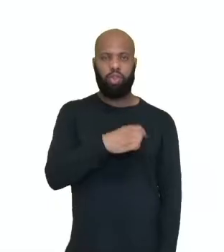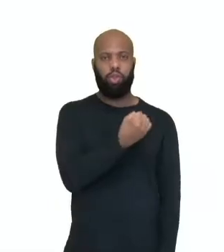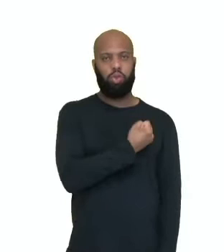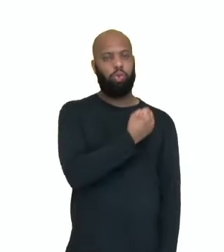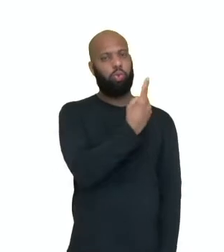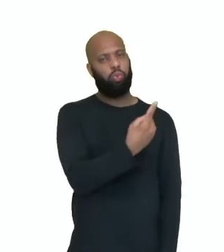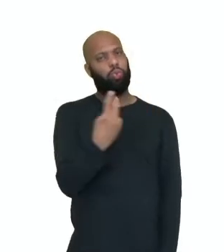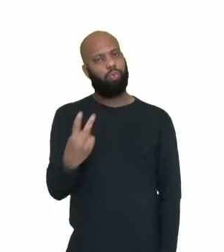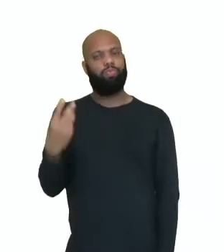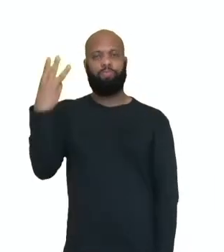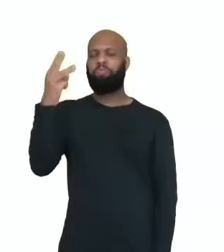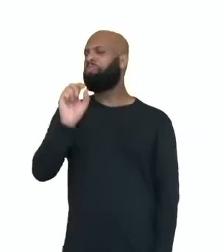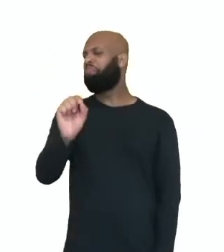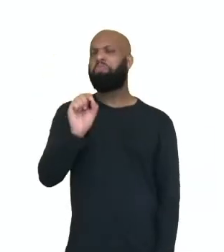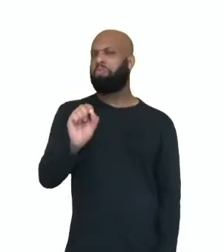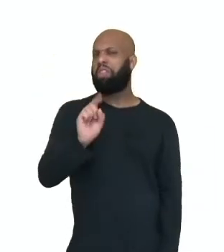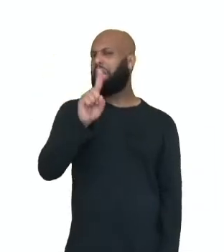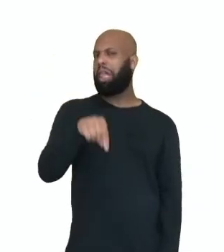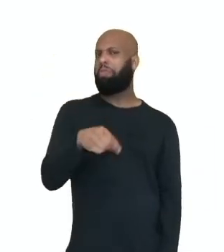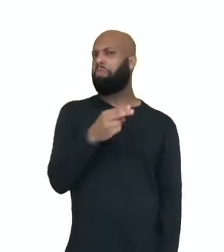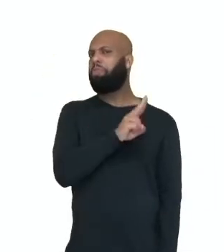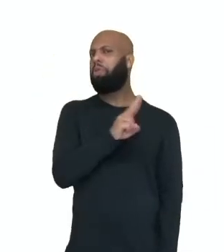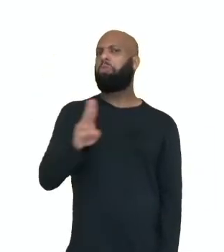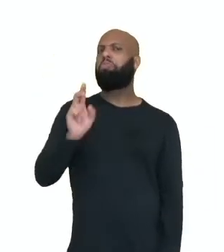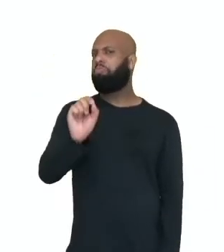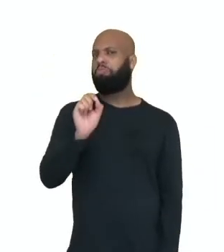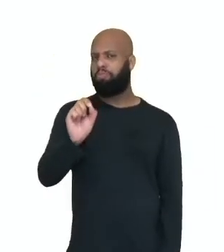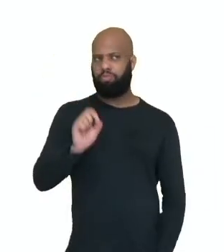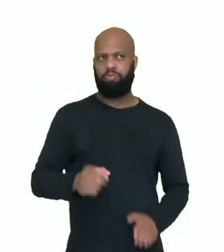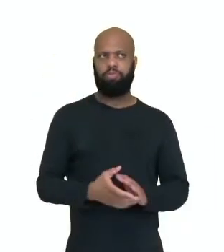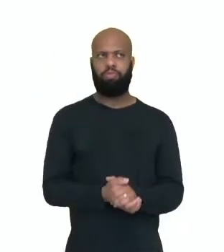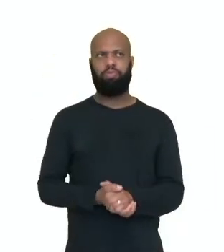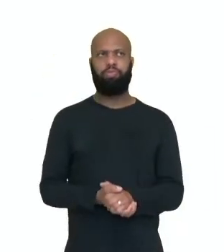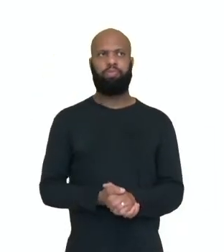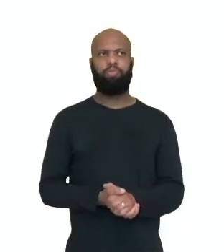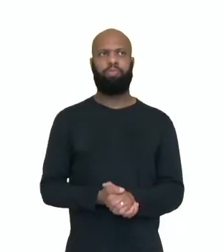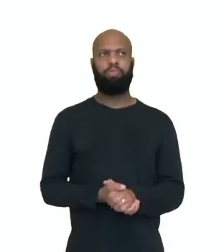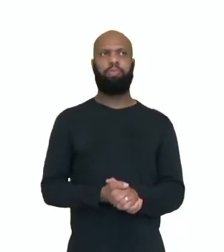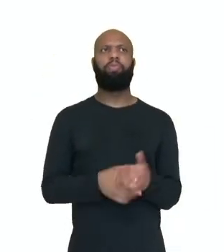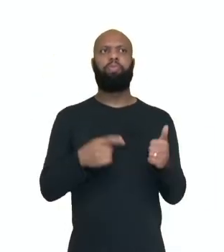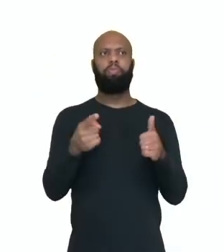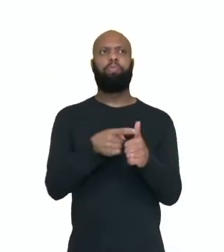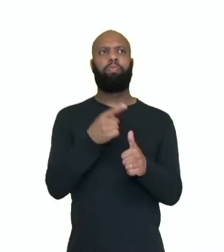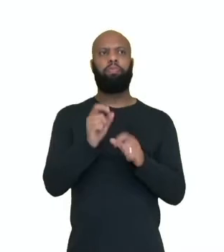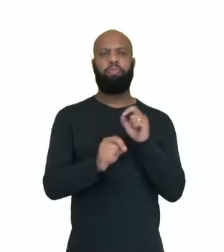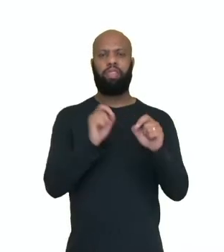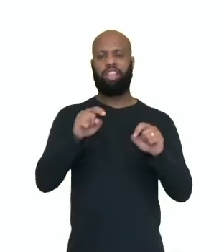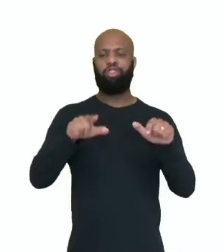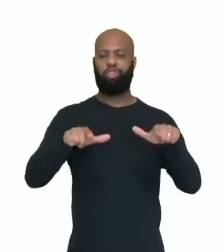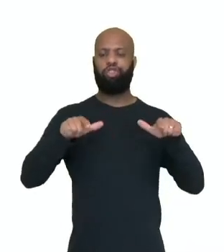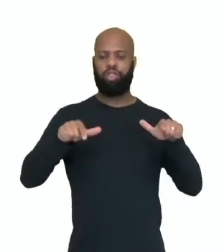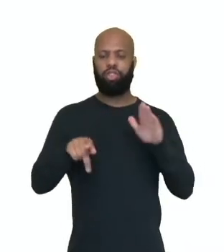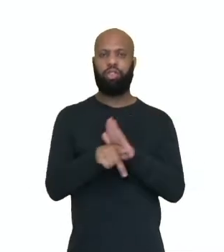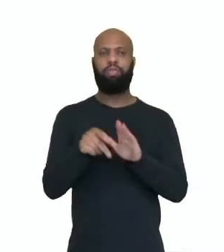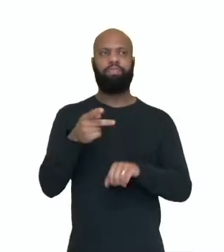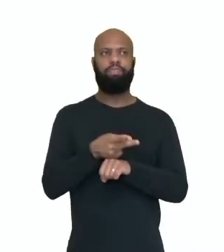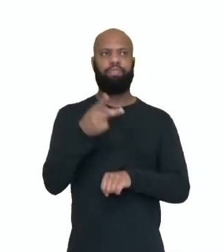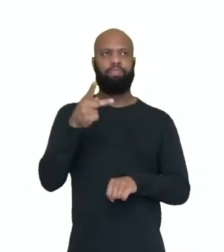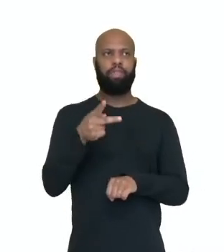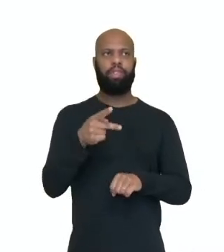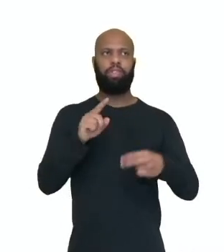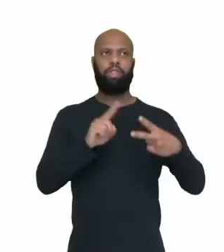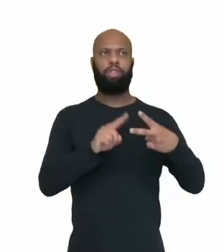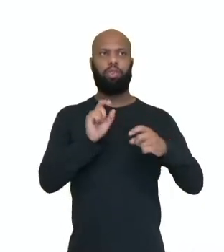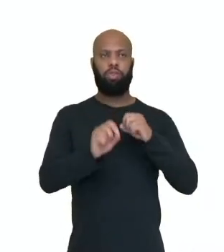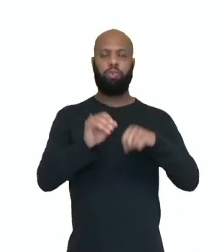3. Então, componente 1, componente 2, componente 3. Vamos ver? Então, o número 1 é uma chapa de prata, o 2